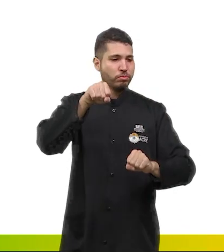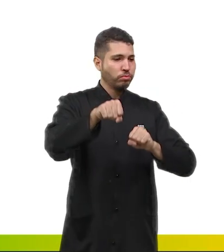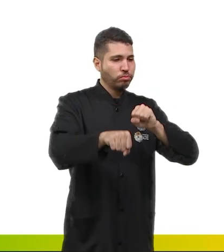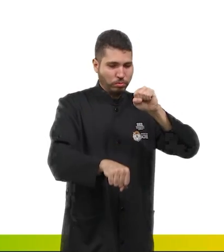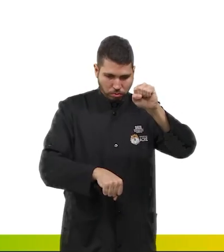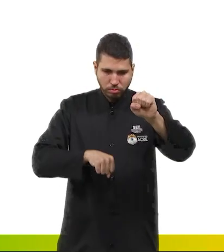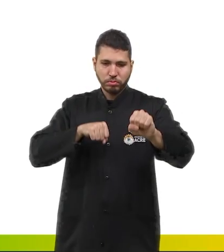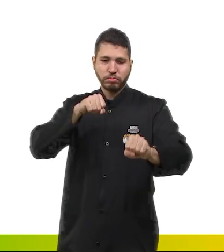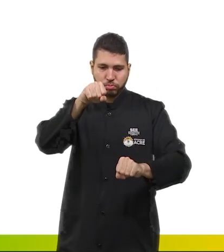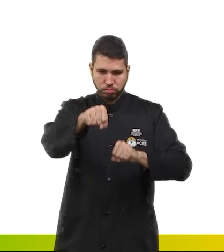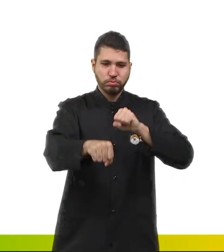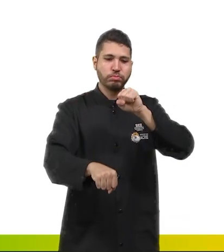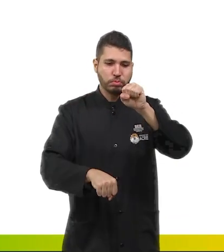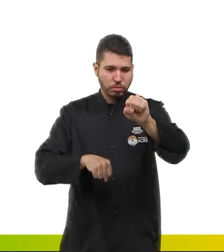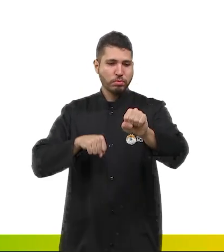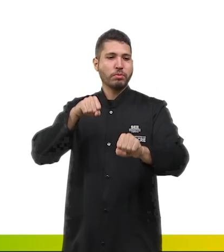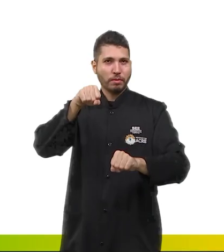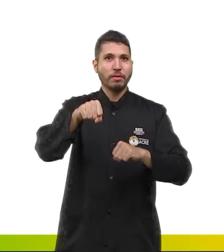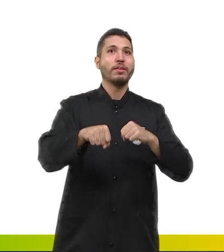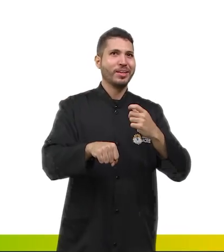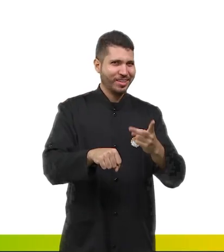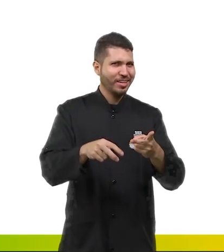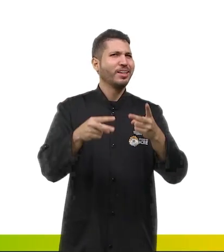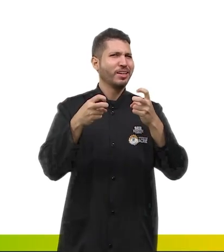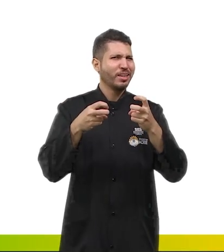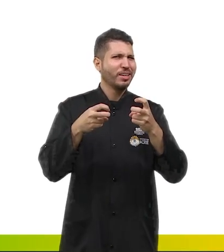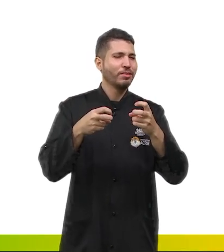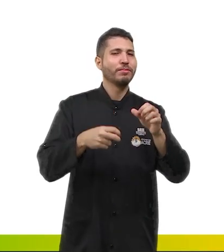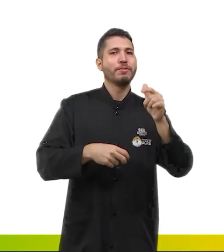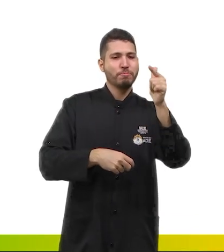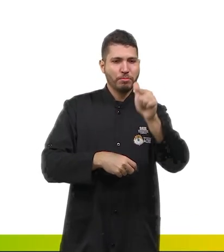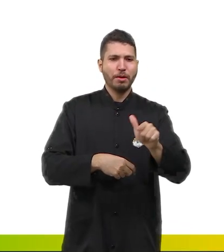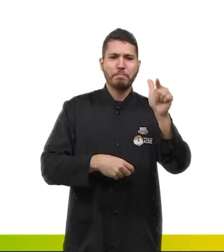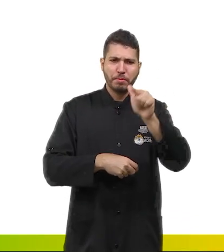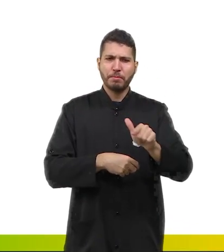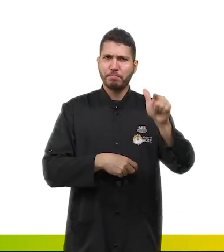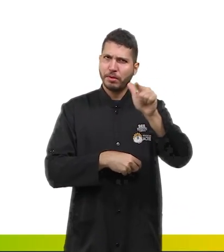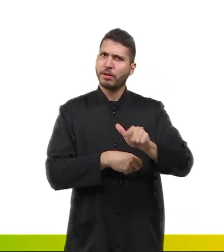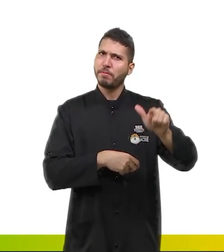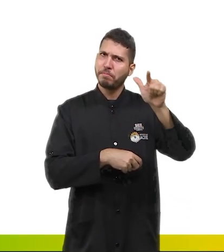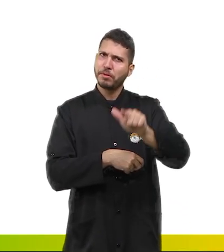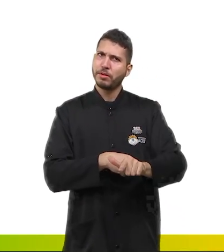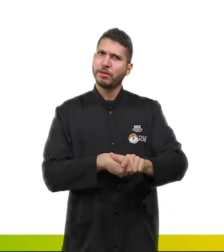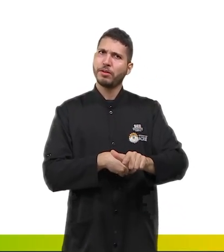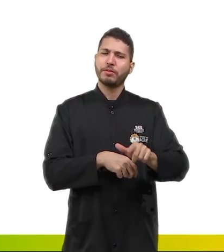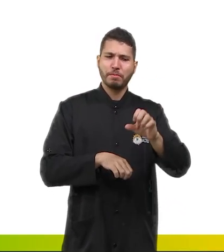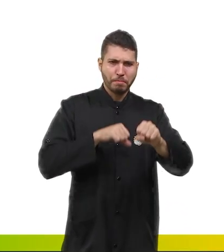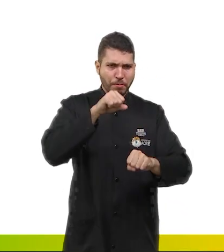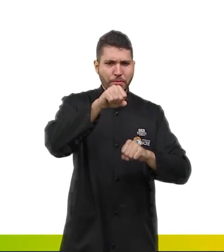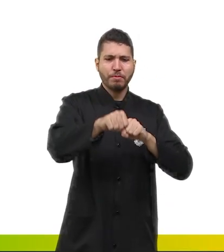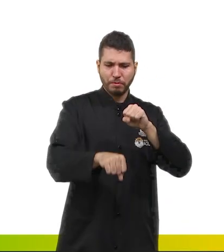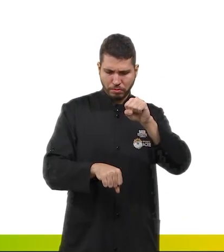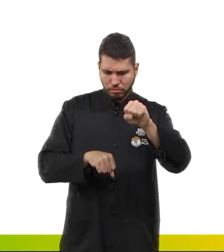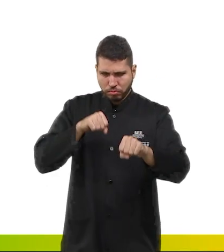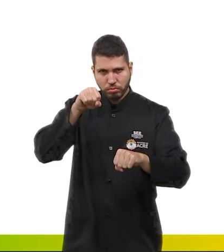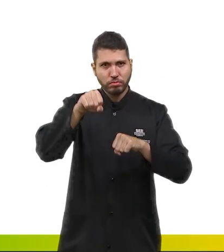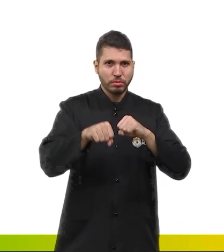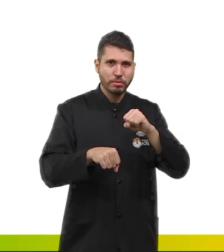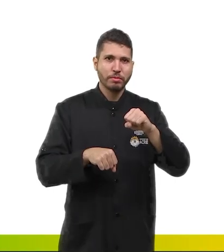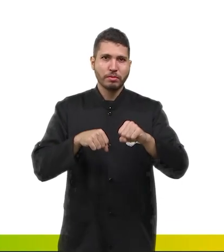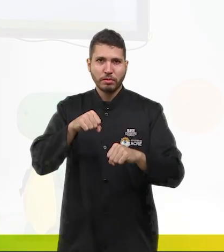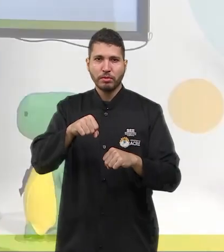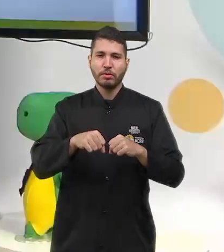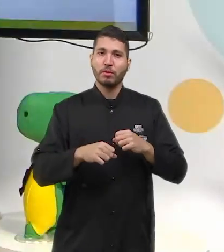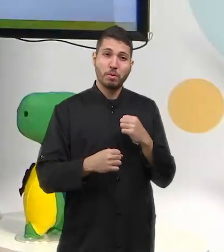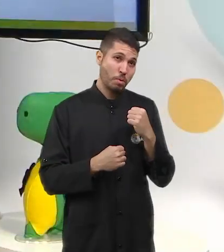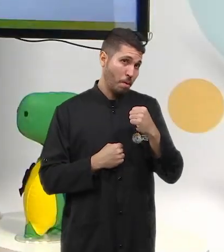no esporte temos a corrida de 100 metros rasos, no dia a dia, bater palma muito rápido, correr para não se atrasar para pegar o